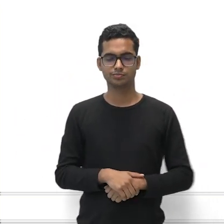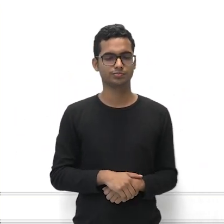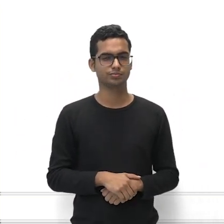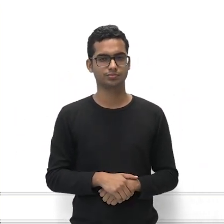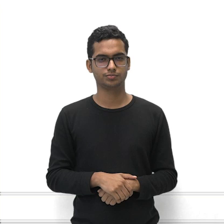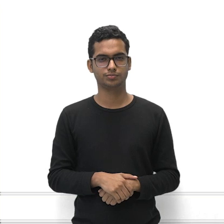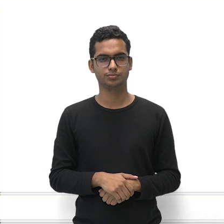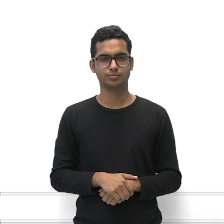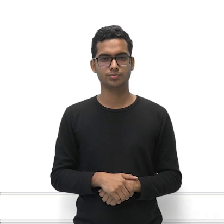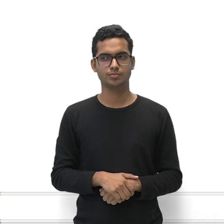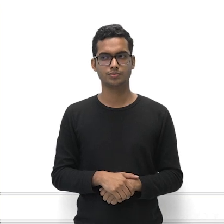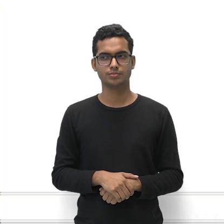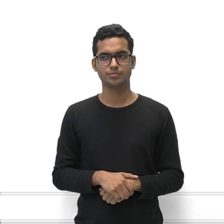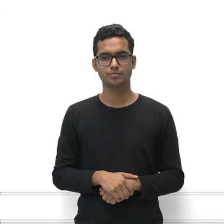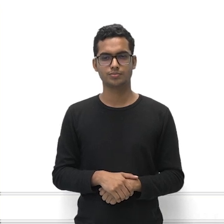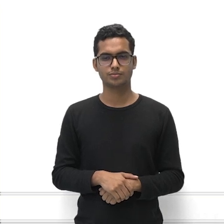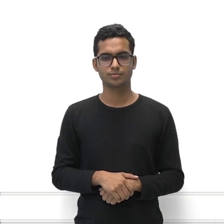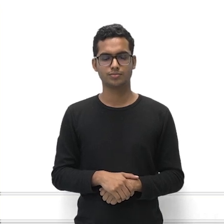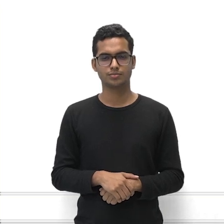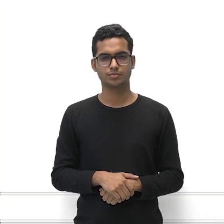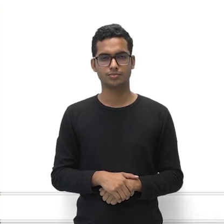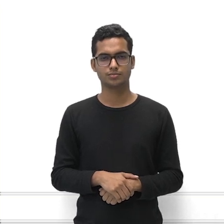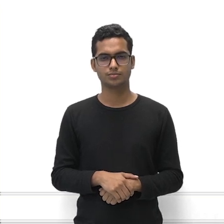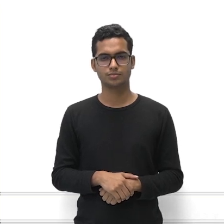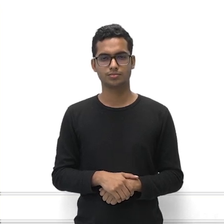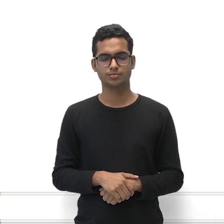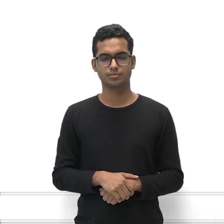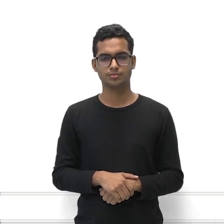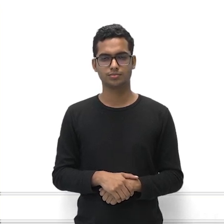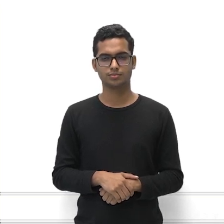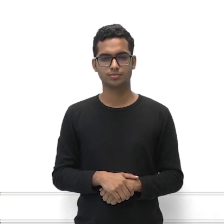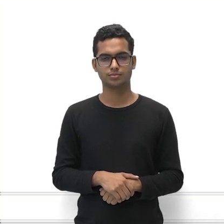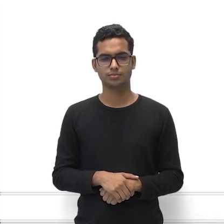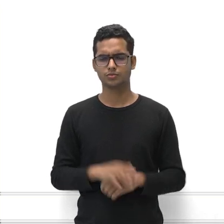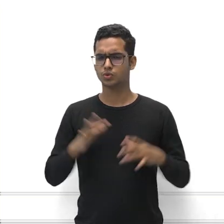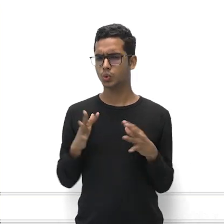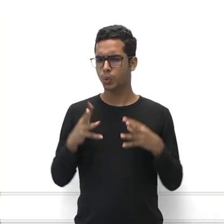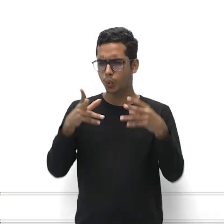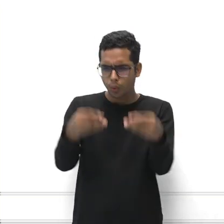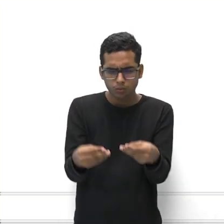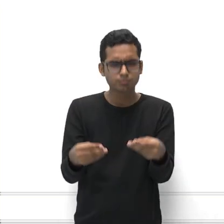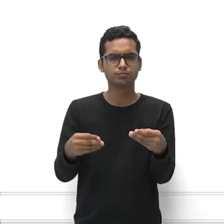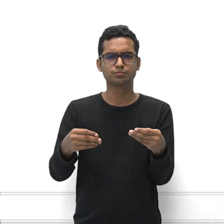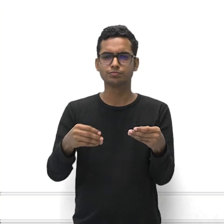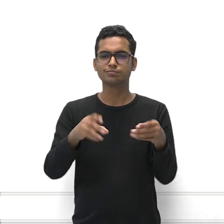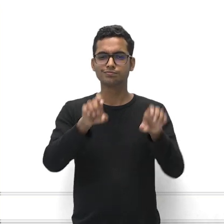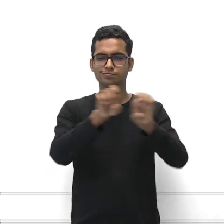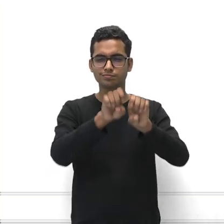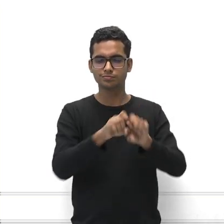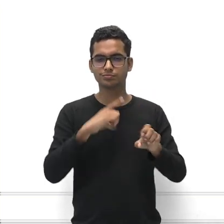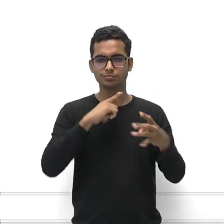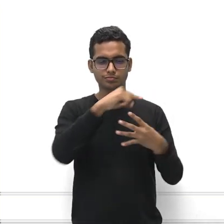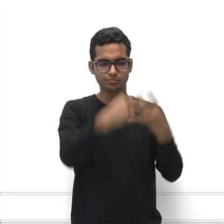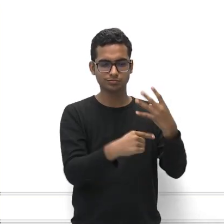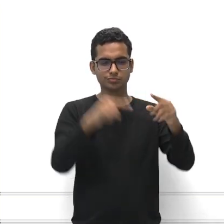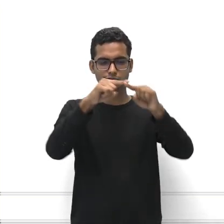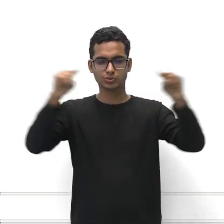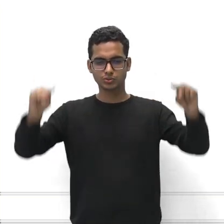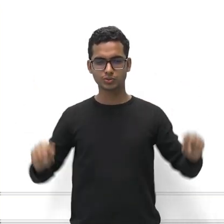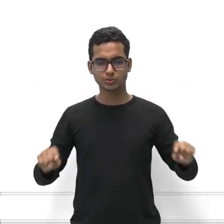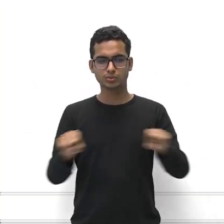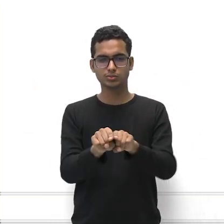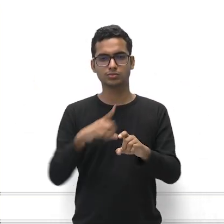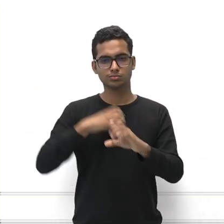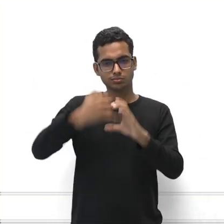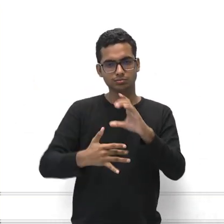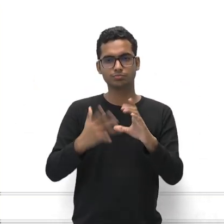4. E todos os quadriláteros, pessoal, eles possuem características específicas, daí é natural deles. Por exemplo,